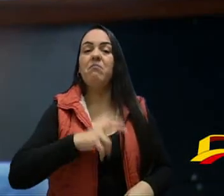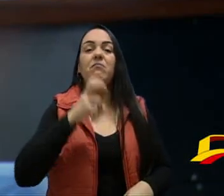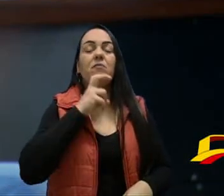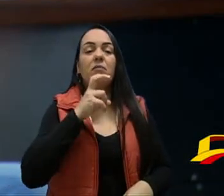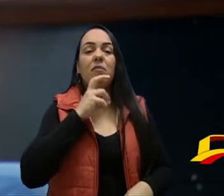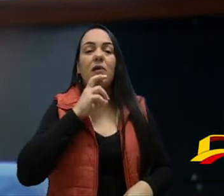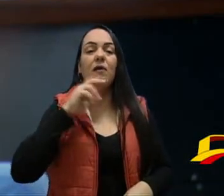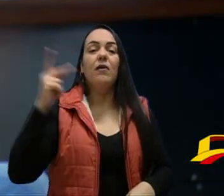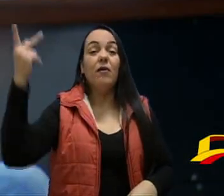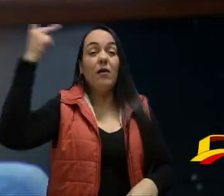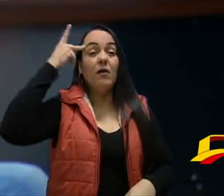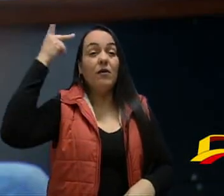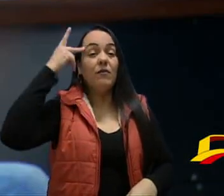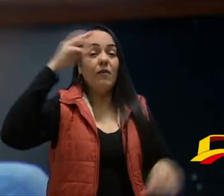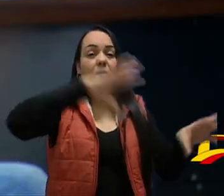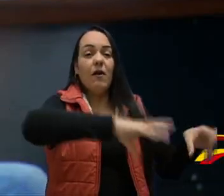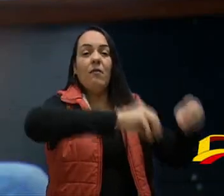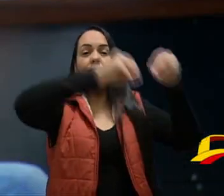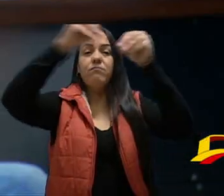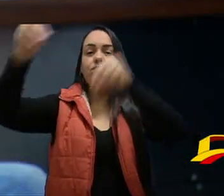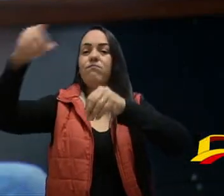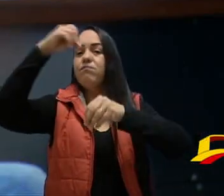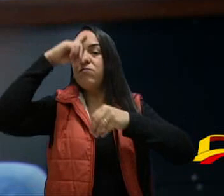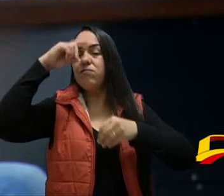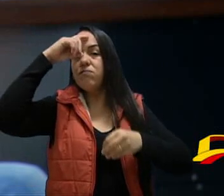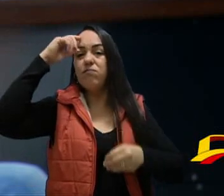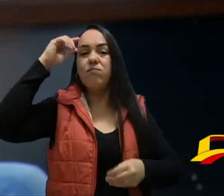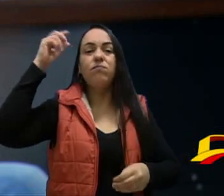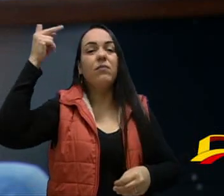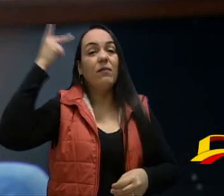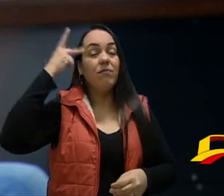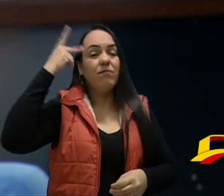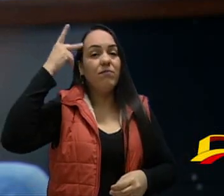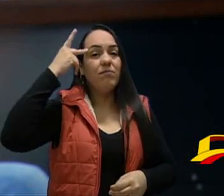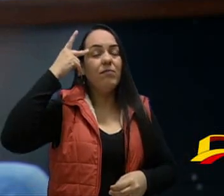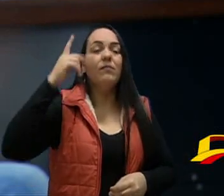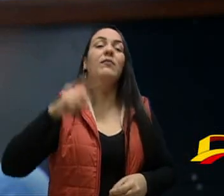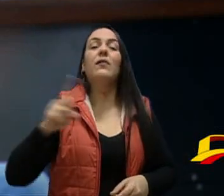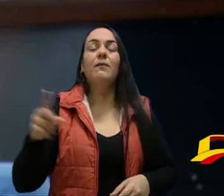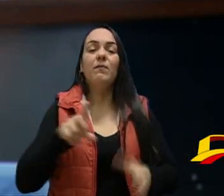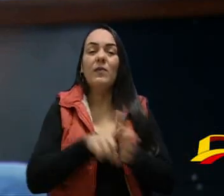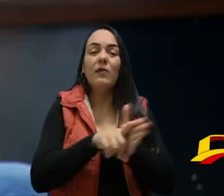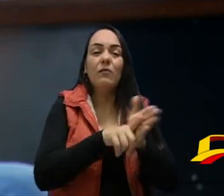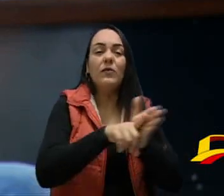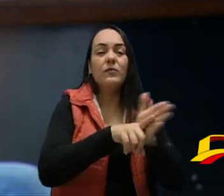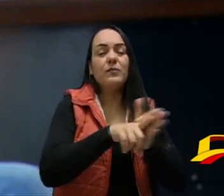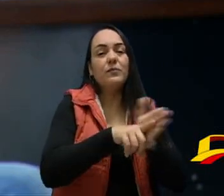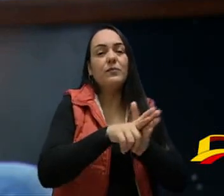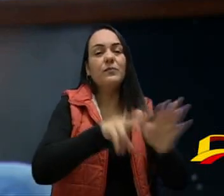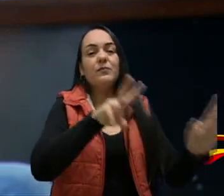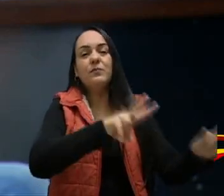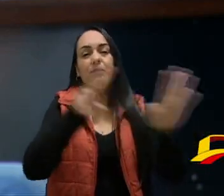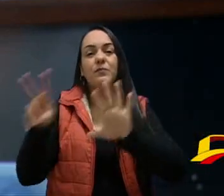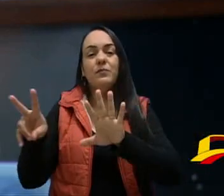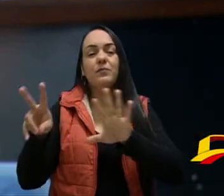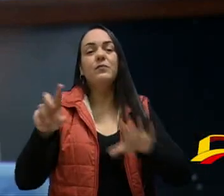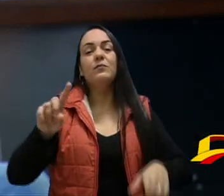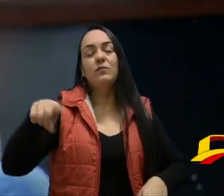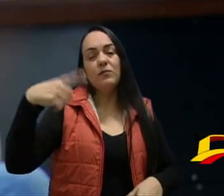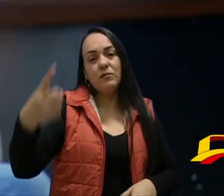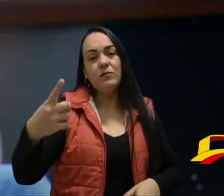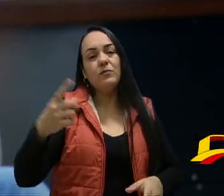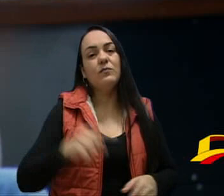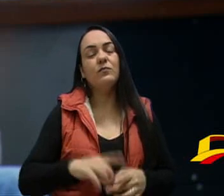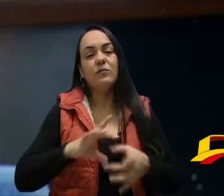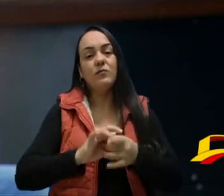transferidos para são paulo no hospital prisional daí assim o que que a gente fala o estudo vai ser agora essa semana a gente